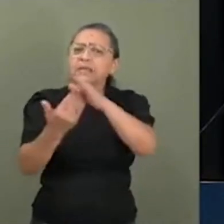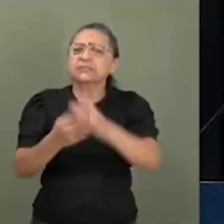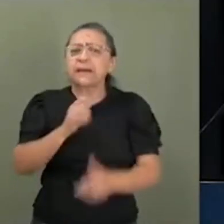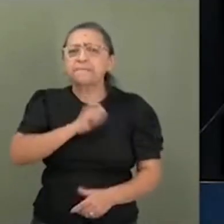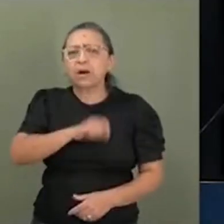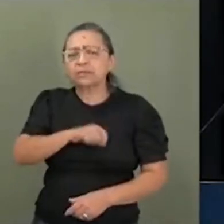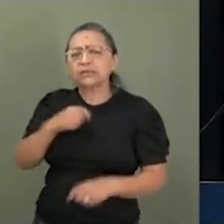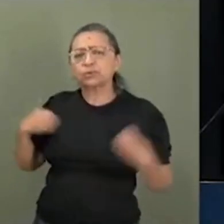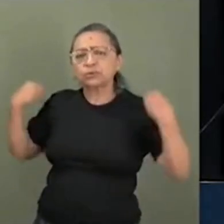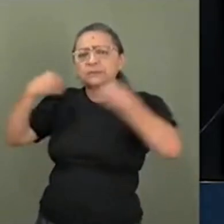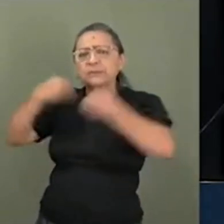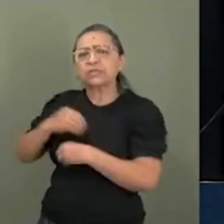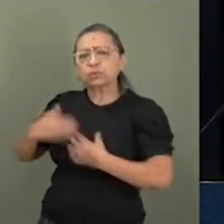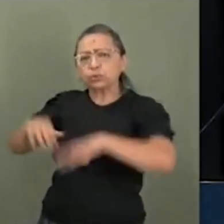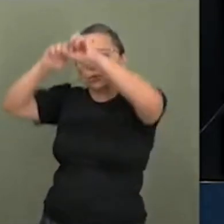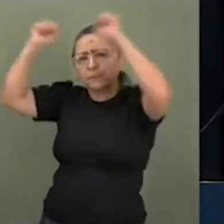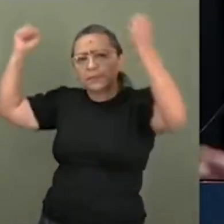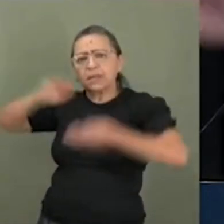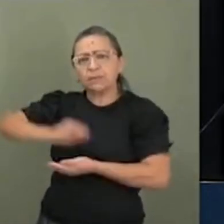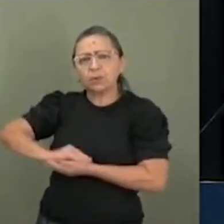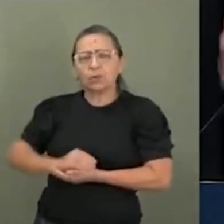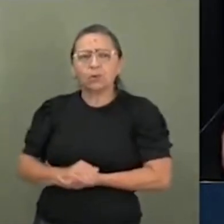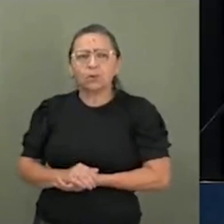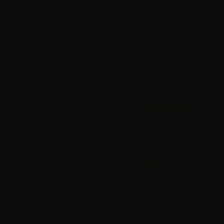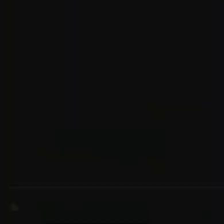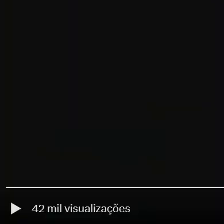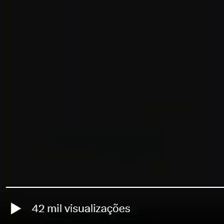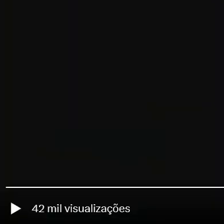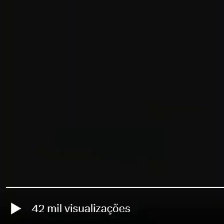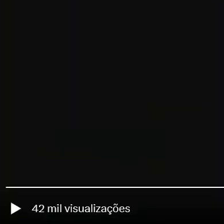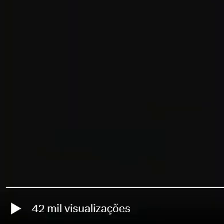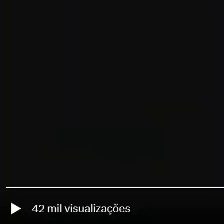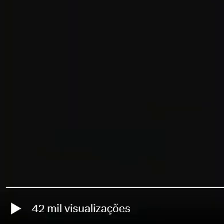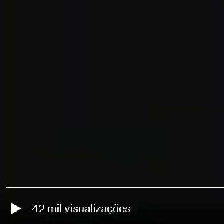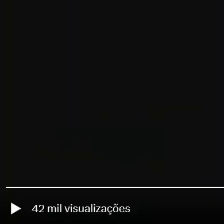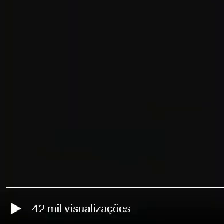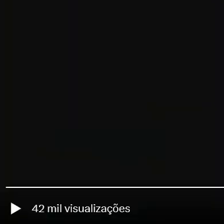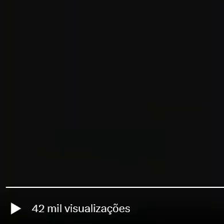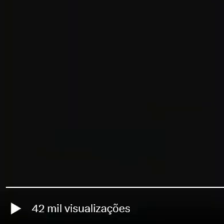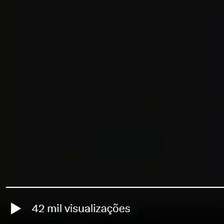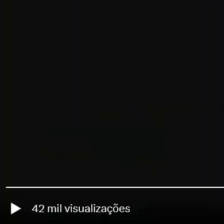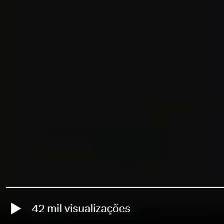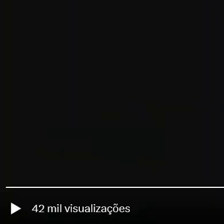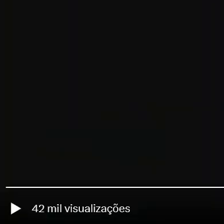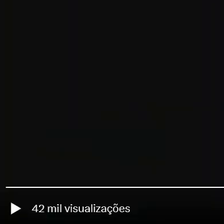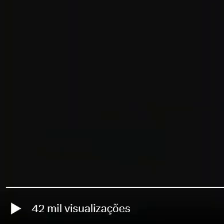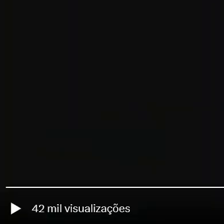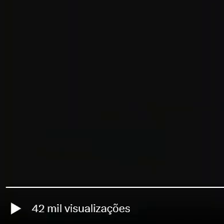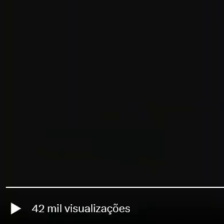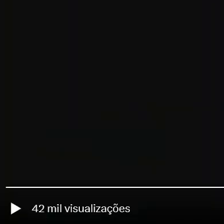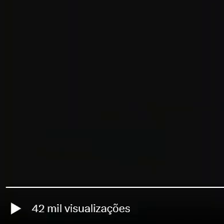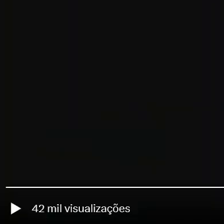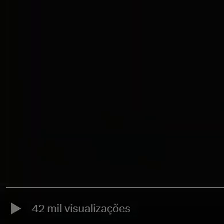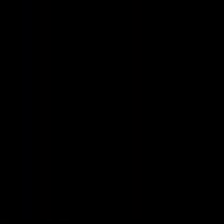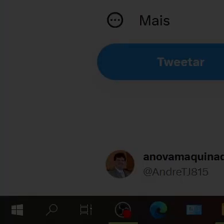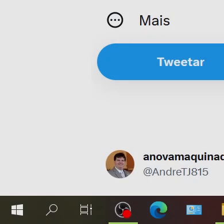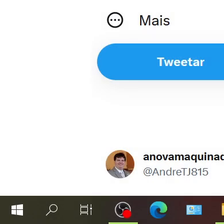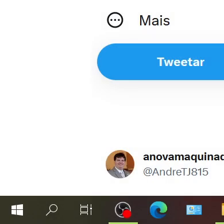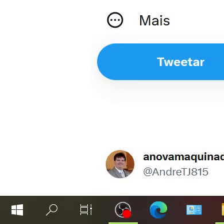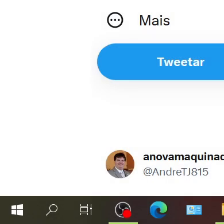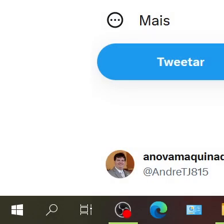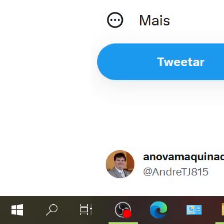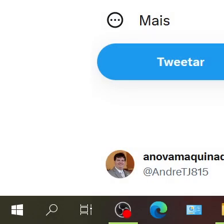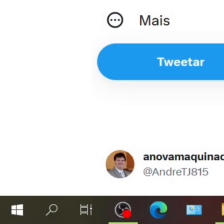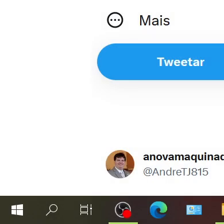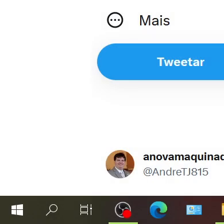onde é que a gente vai parar cara a reflexão aqui Presidente é a gente para num lugar